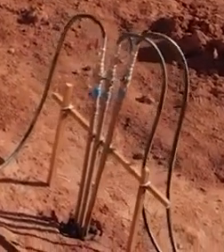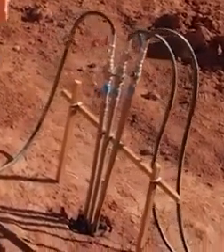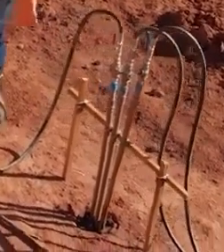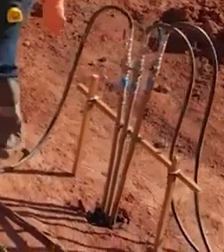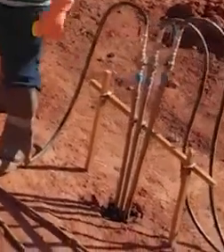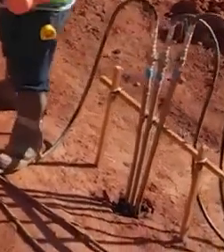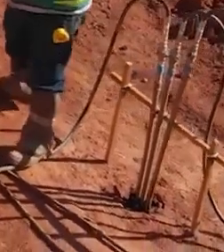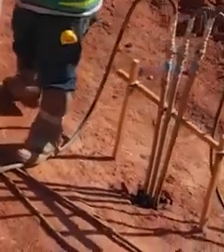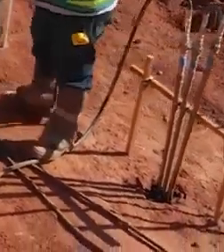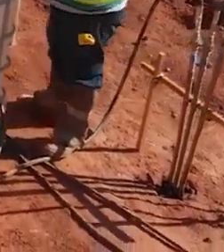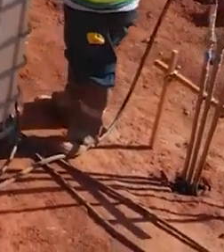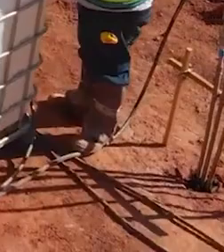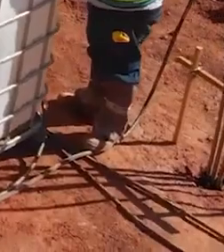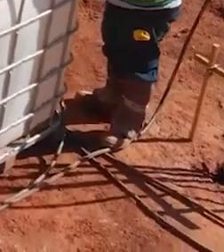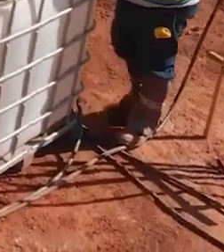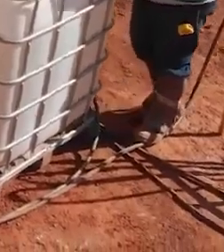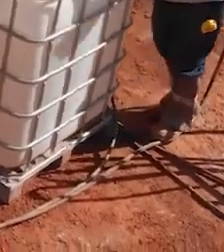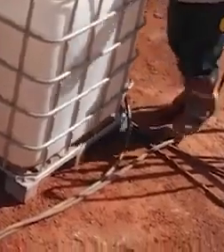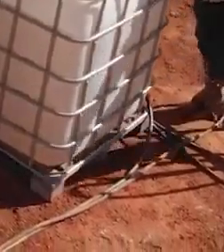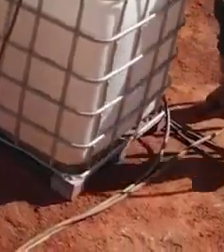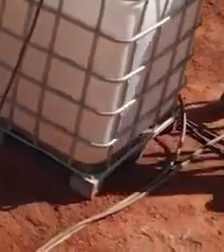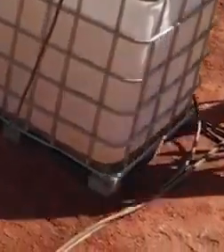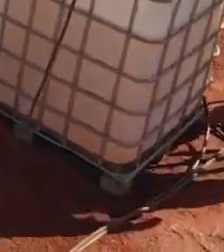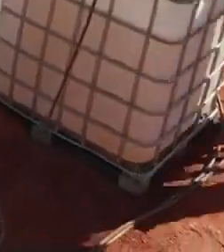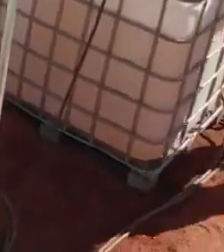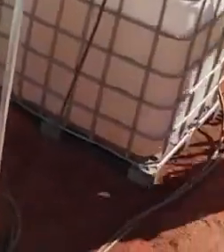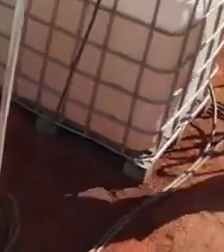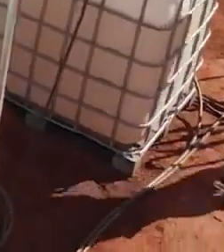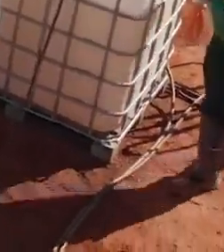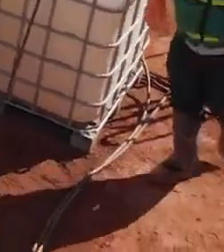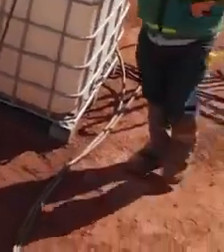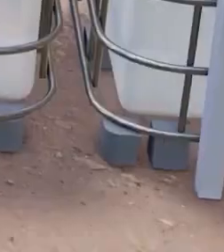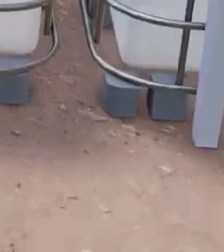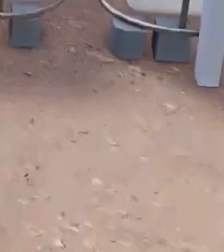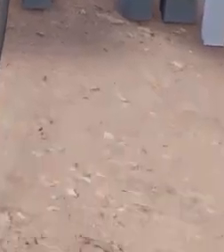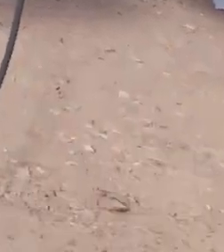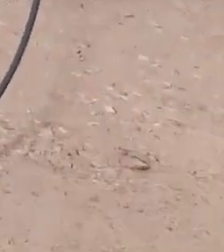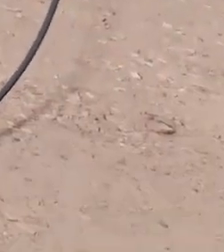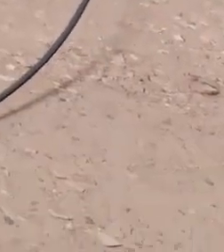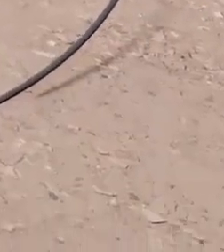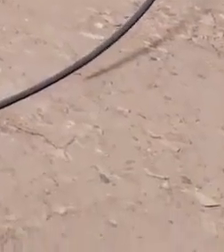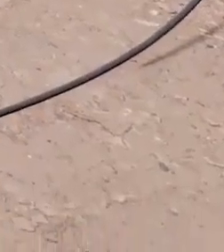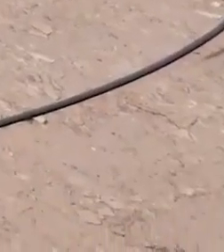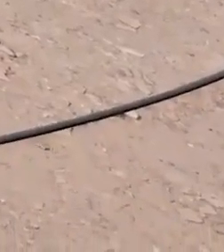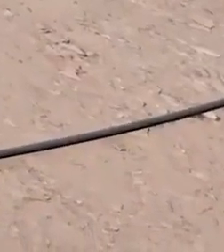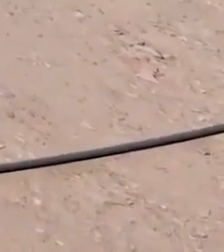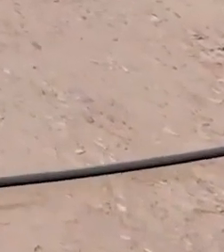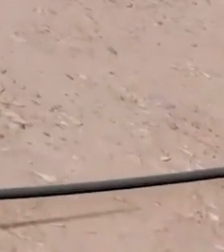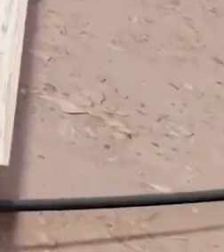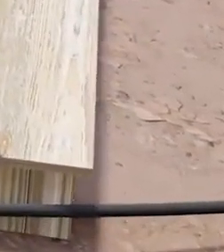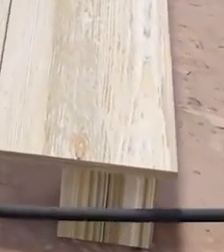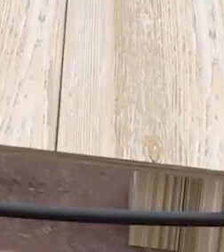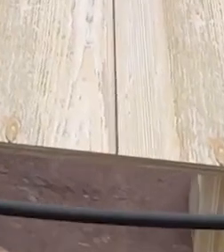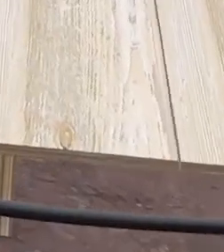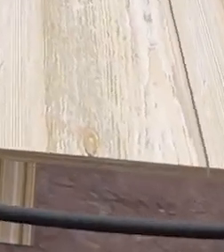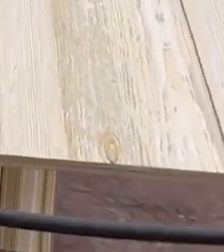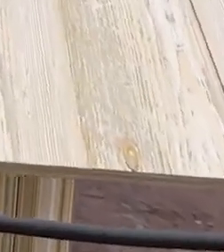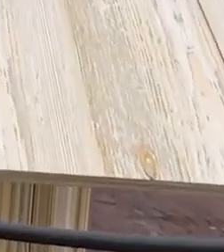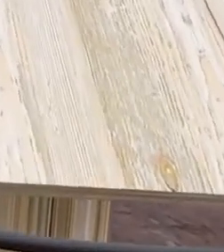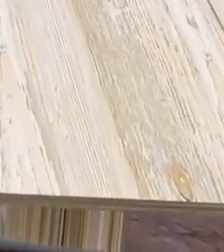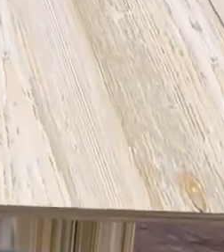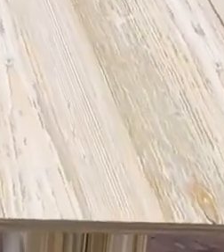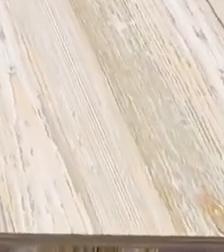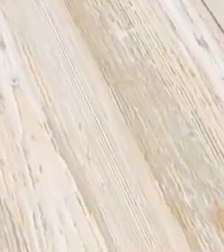injeção é desenvolvida ao longo do dia, com variações de temperatura, afetando a viscosidade da mistura, podendo